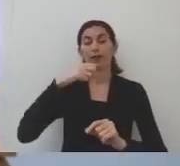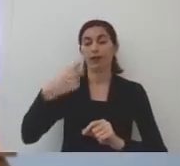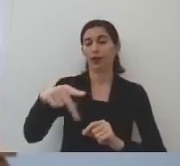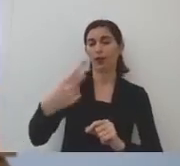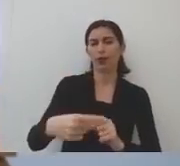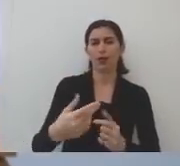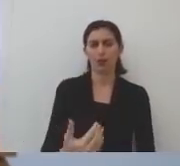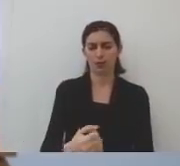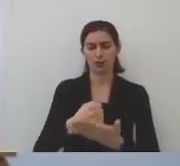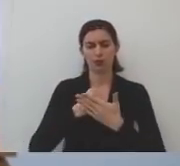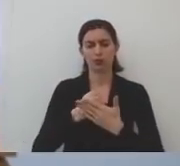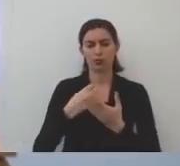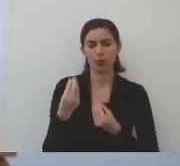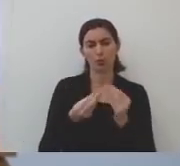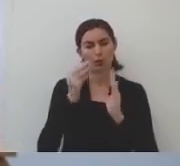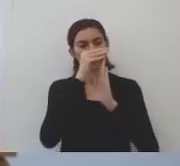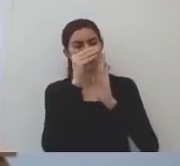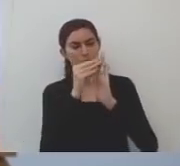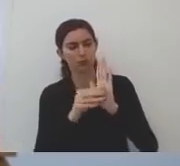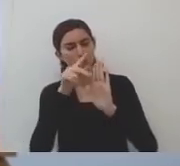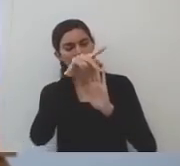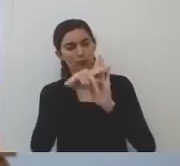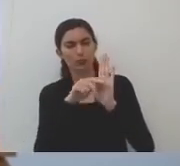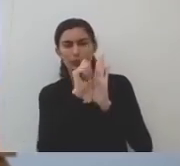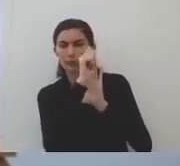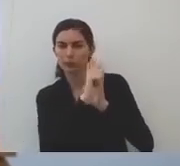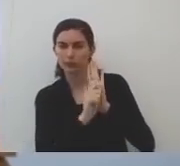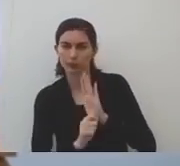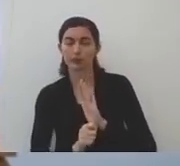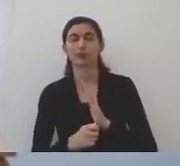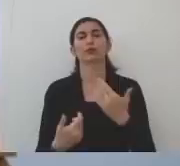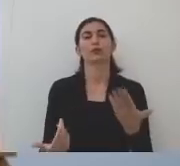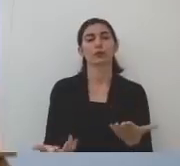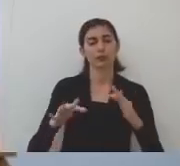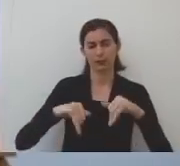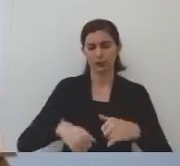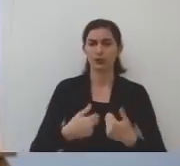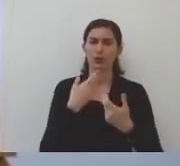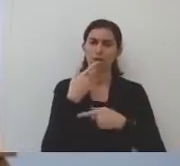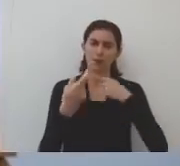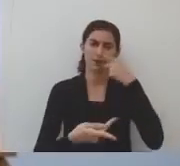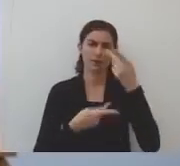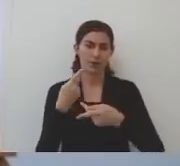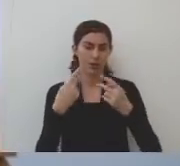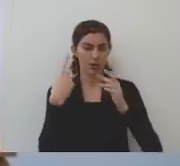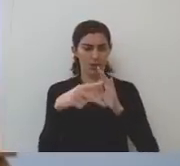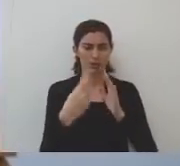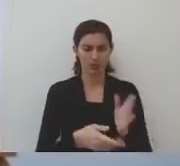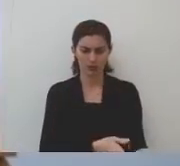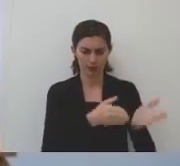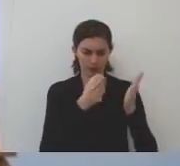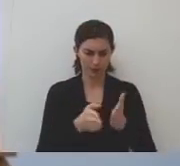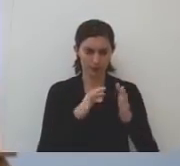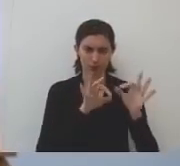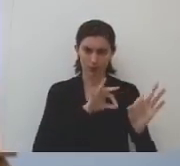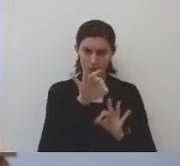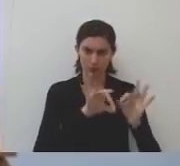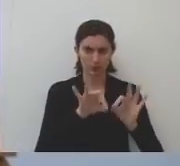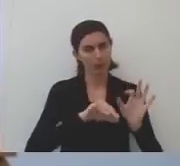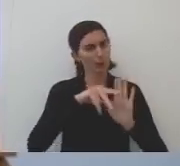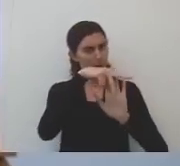vai nortear todo o meu processo de escrita, tá? Por fim, como a gente falou, nessa etapa de preparação